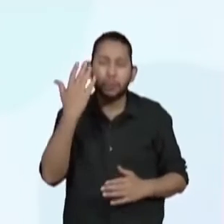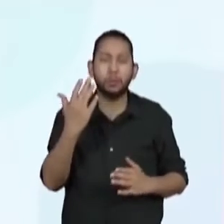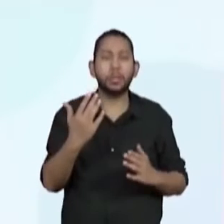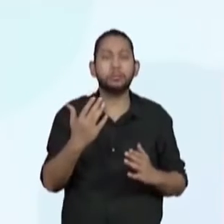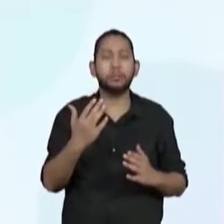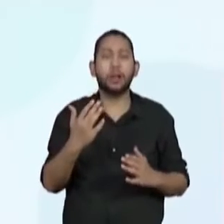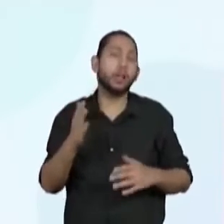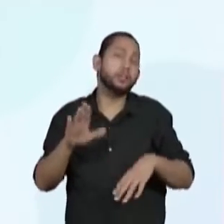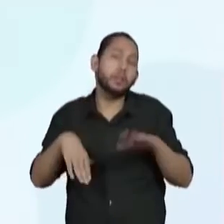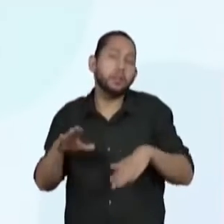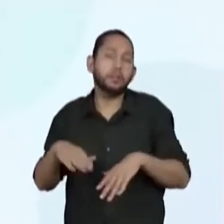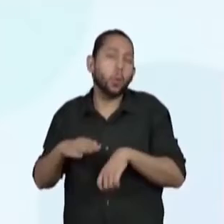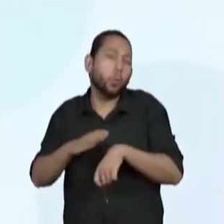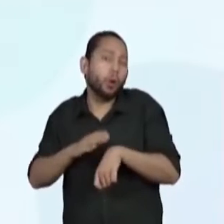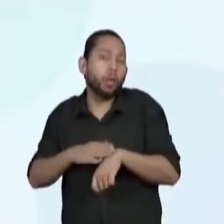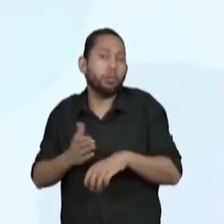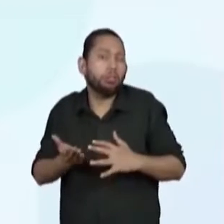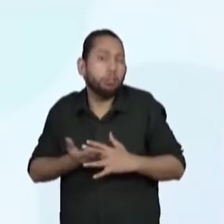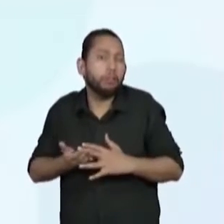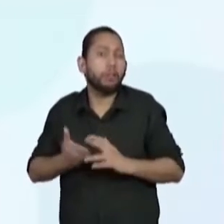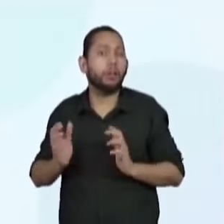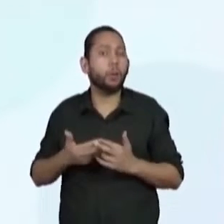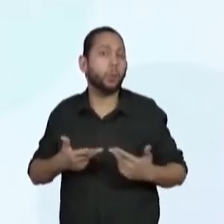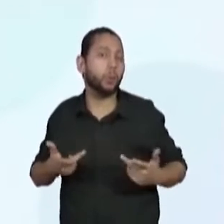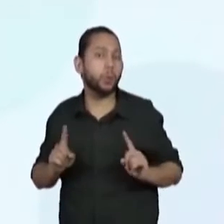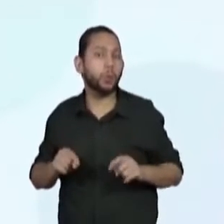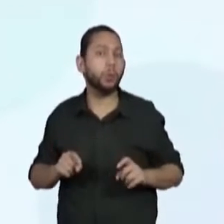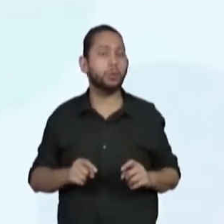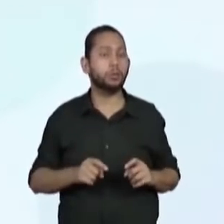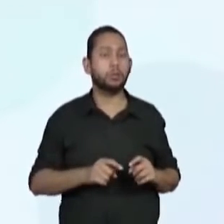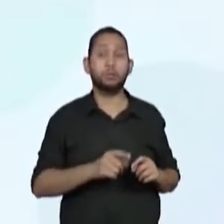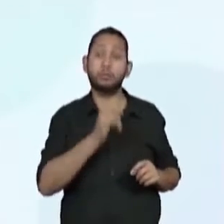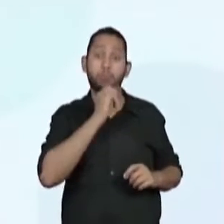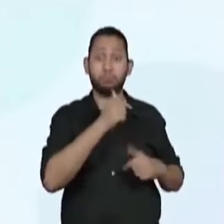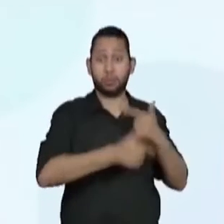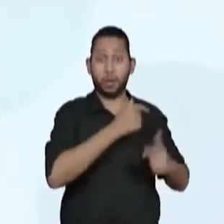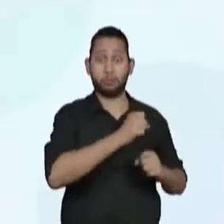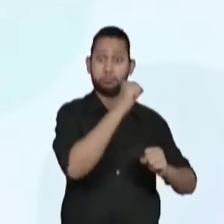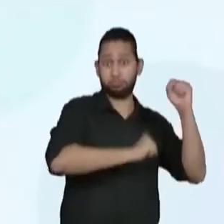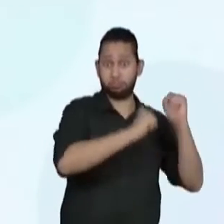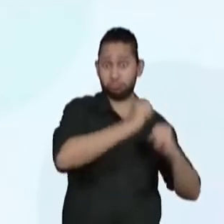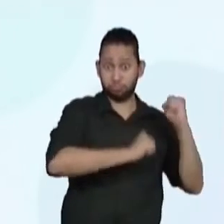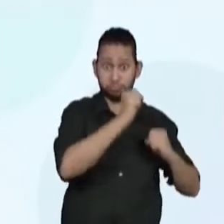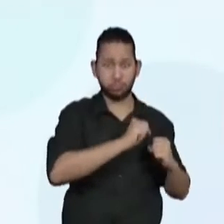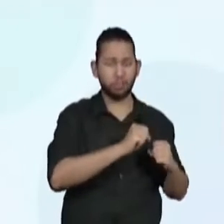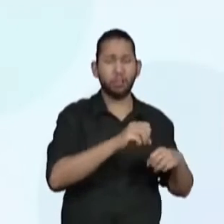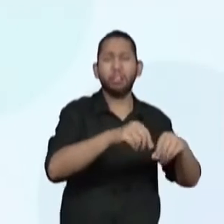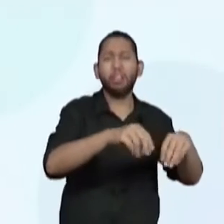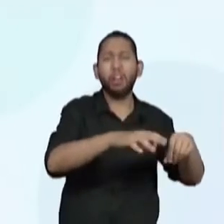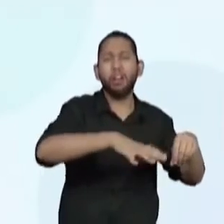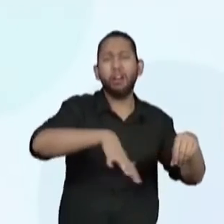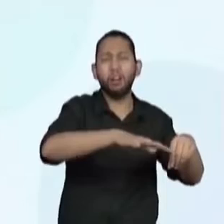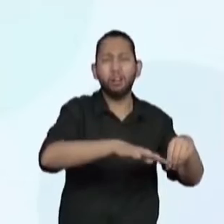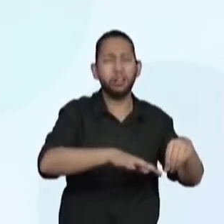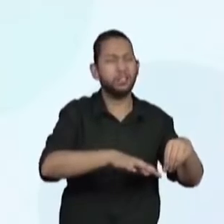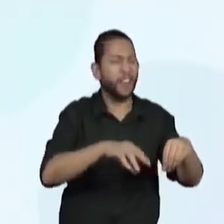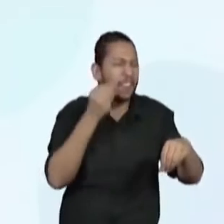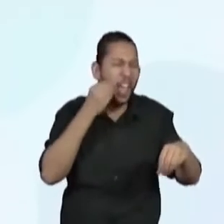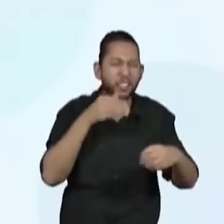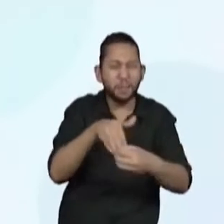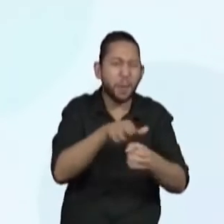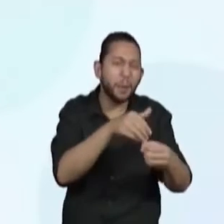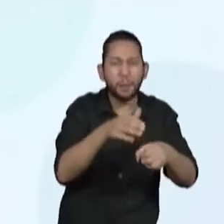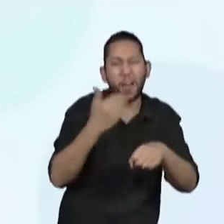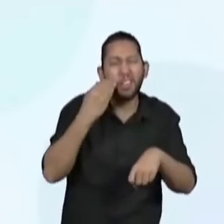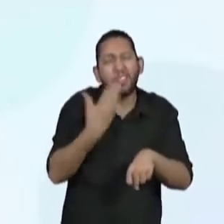fábricas, nas ruas, em todos os lugares, o espaço ali para brilhar e para jogarem